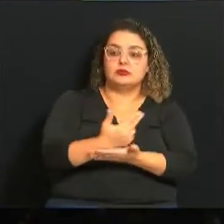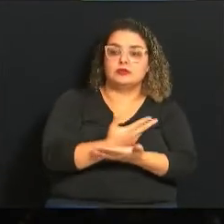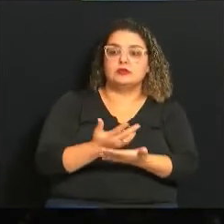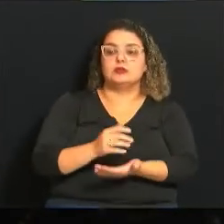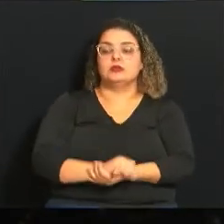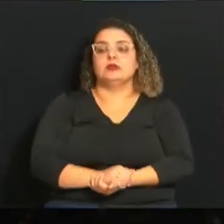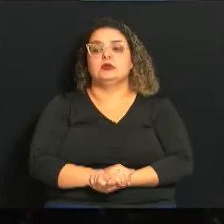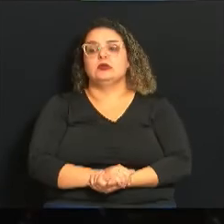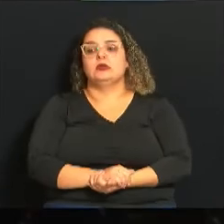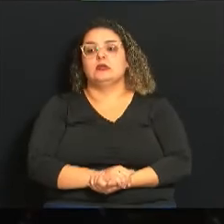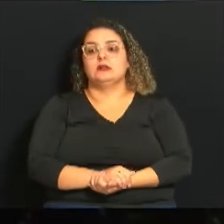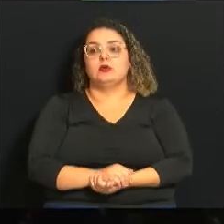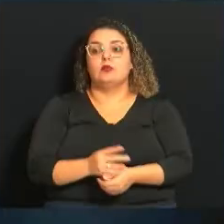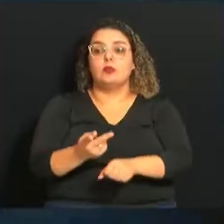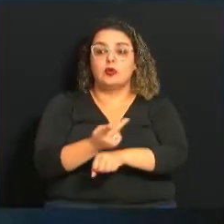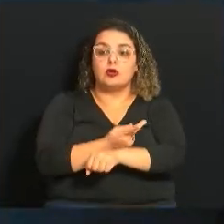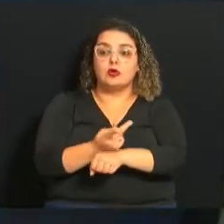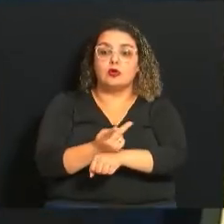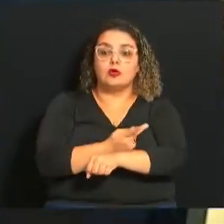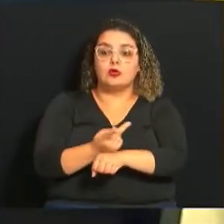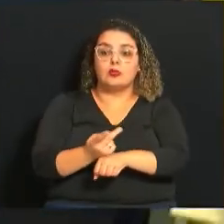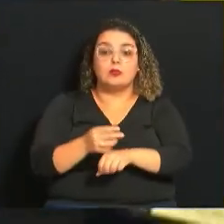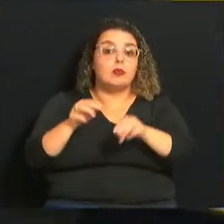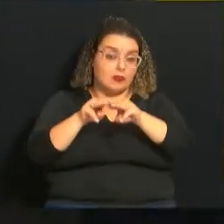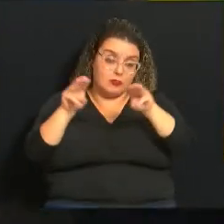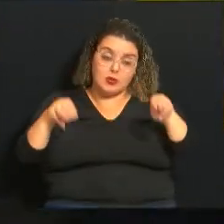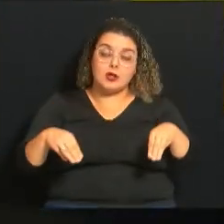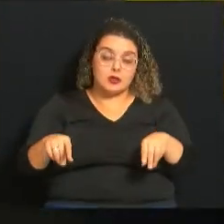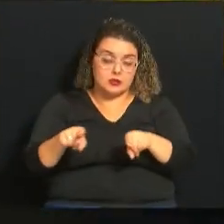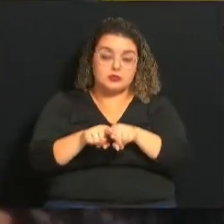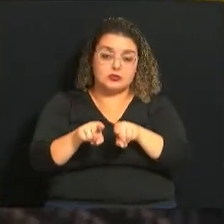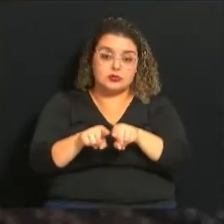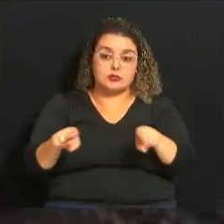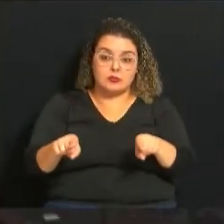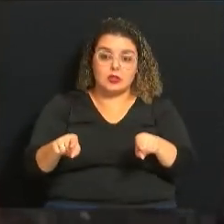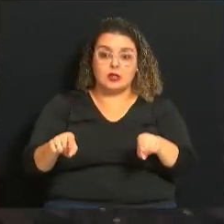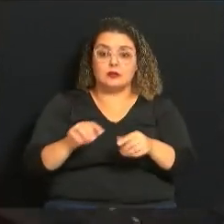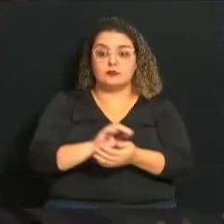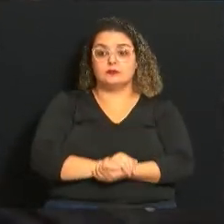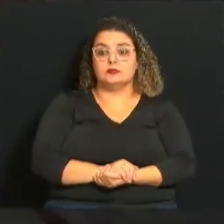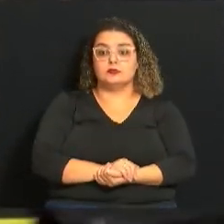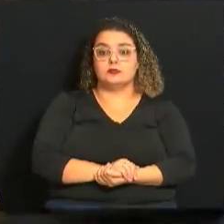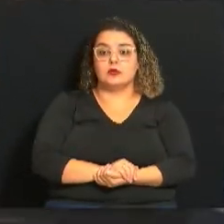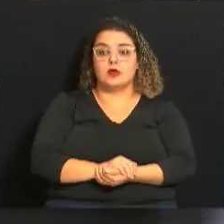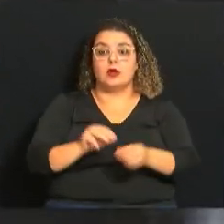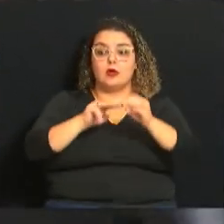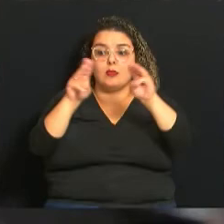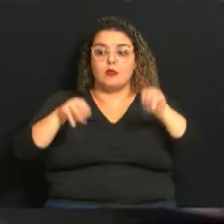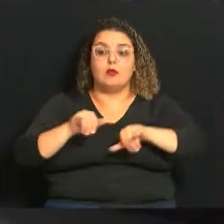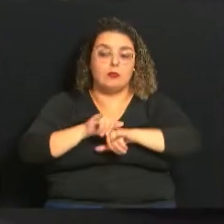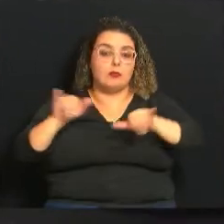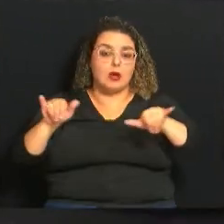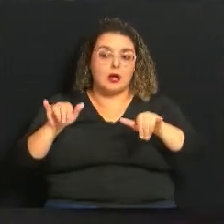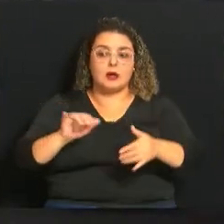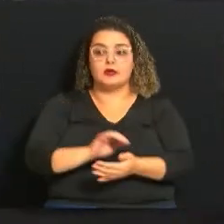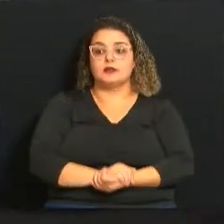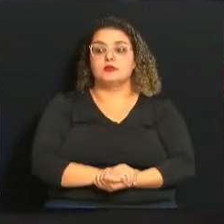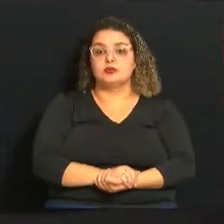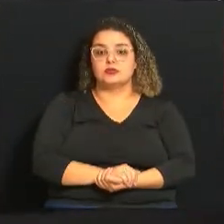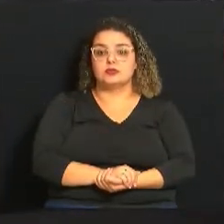gente procurando questão de marketing também, né? Marketing pessoal, saber se posicionar nas redes